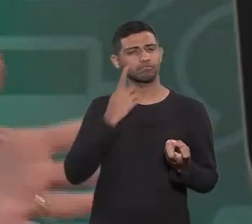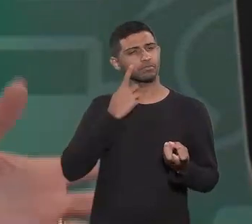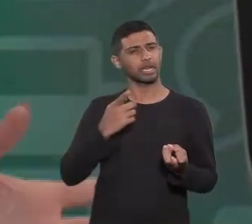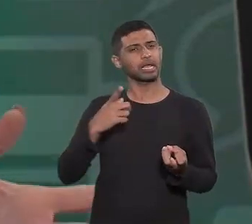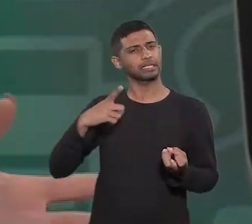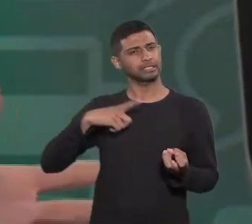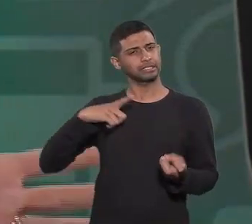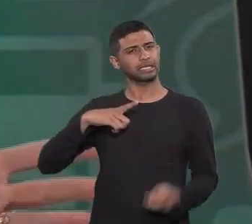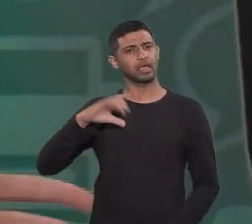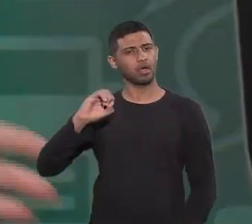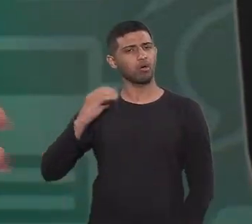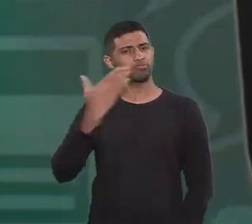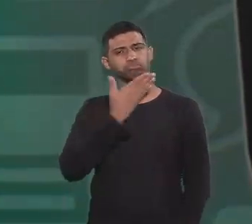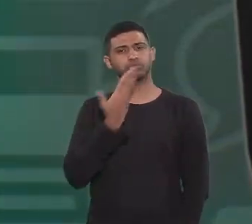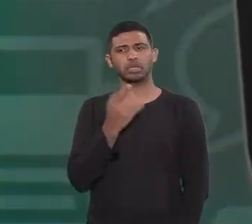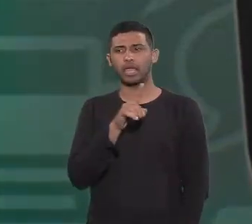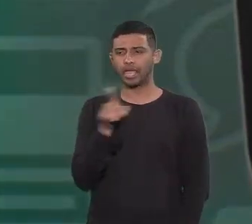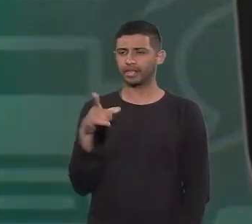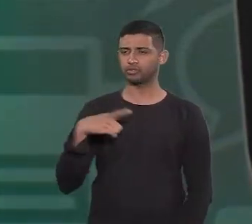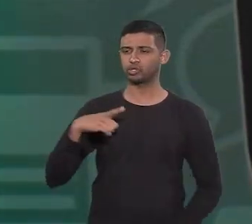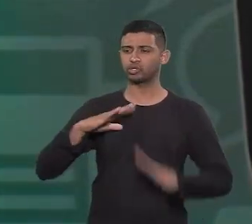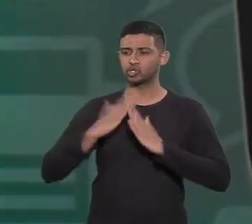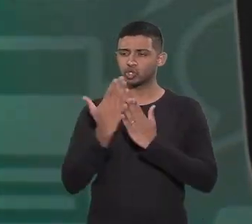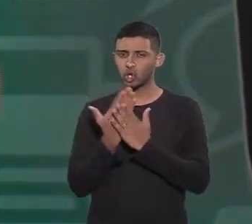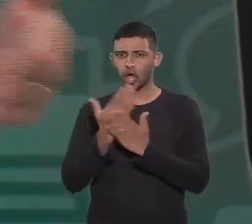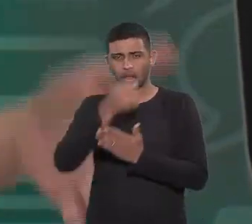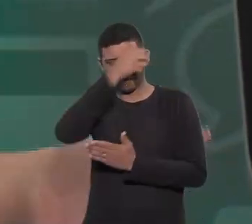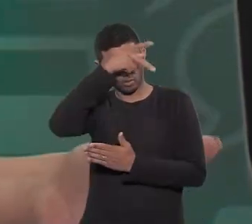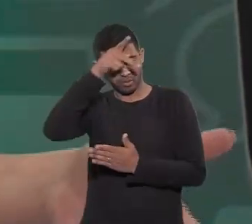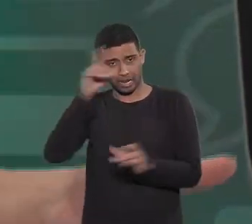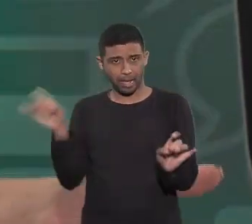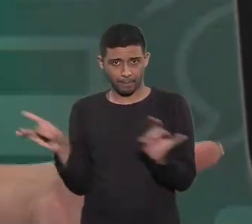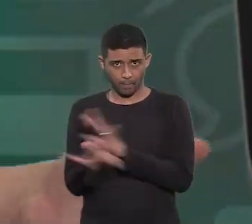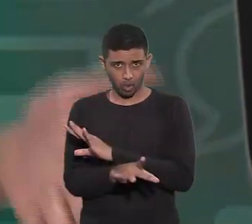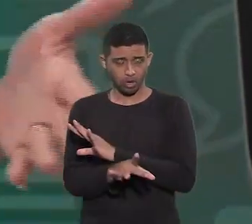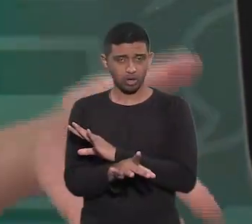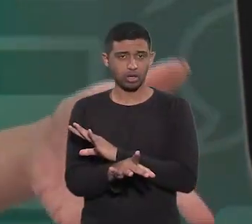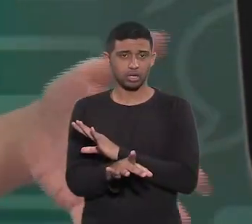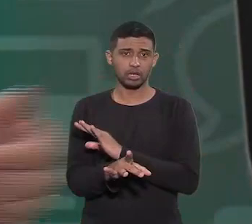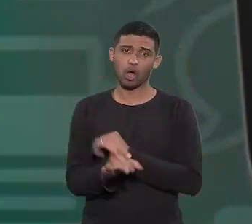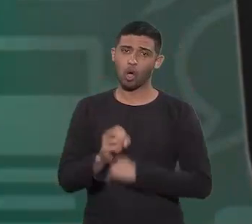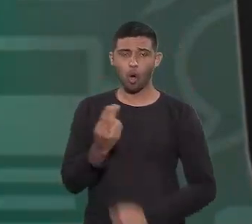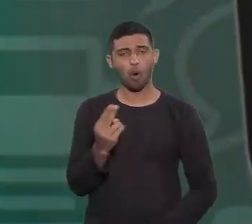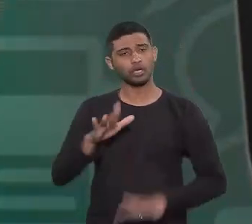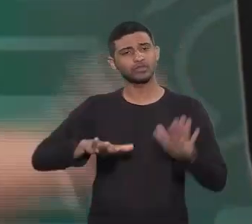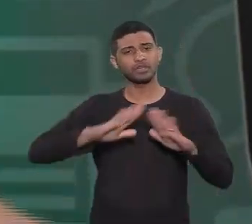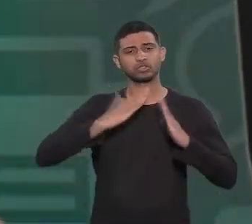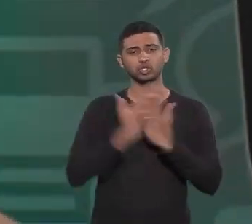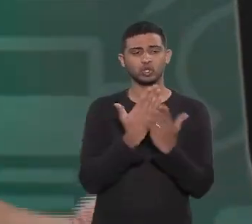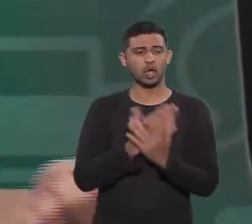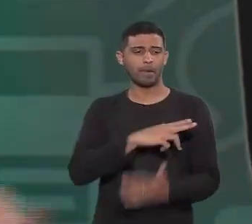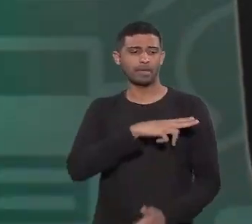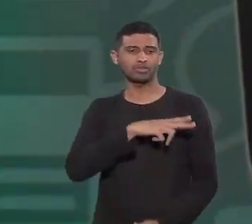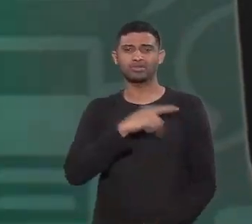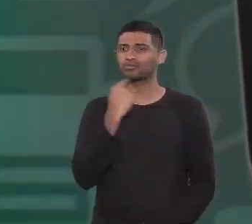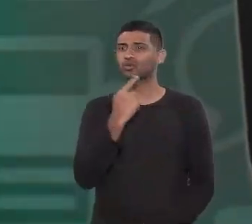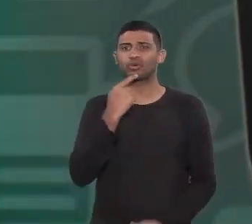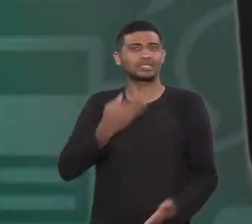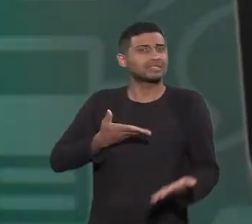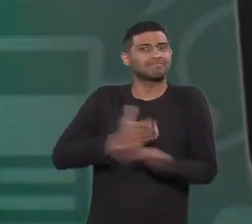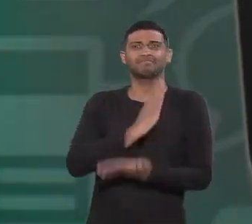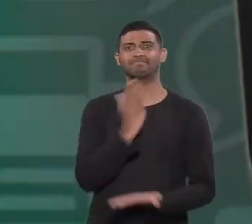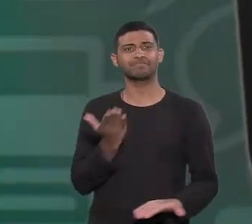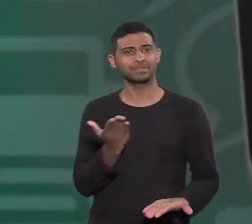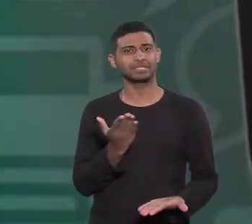que haja uma oportunidade para quem estudou na escola pública, até quem já estudou na escola particular, muitas vezes não passa de primeira, e aí